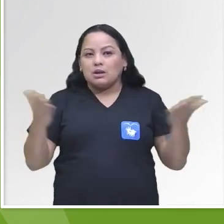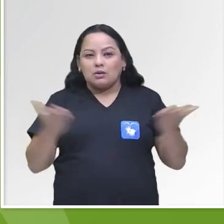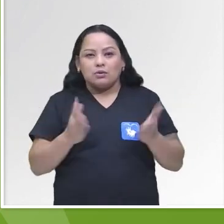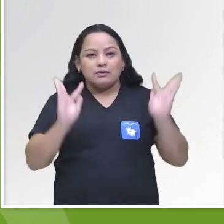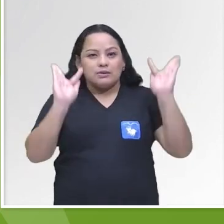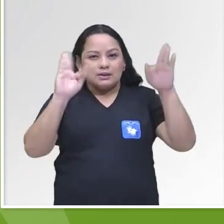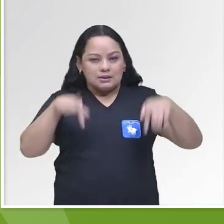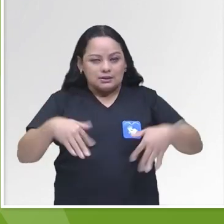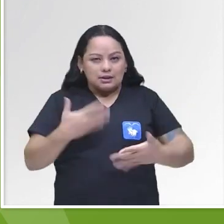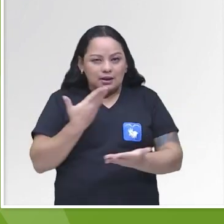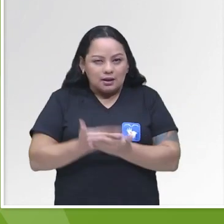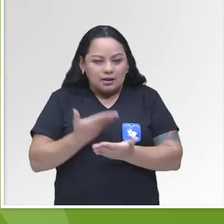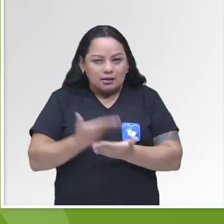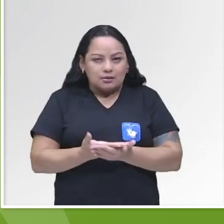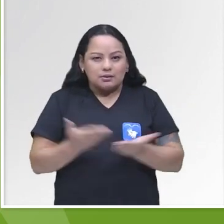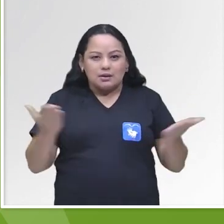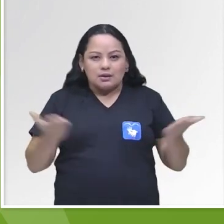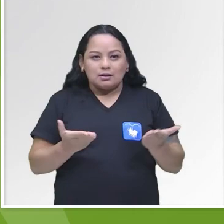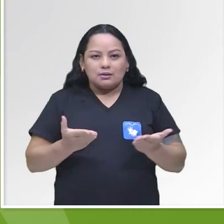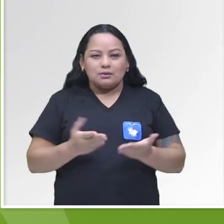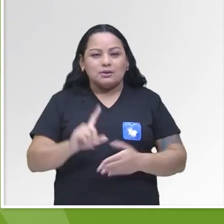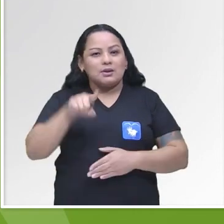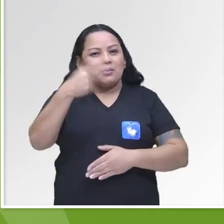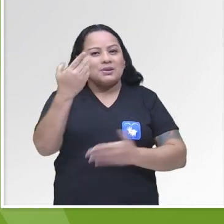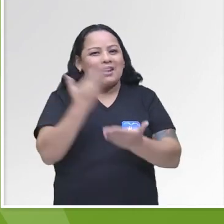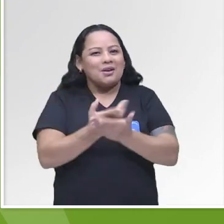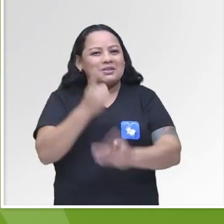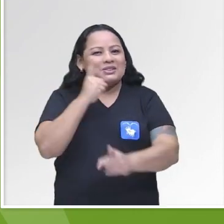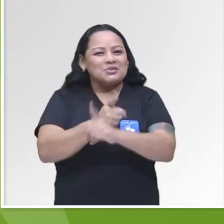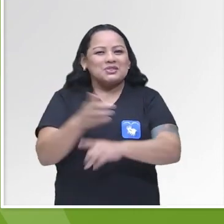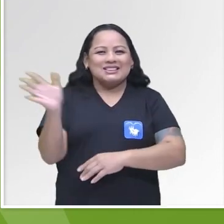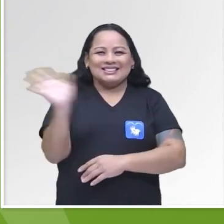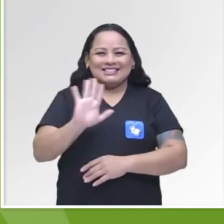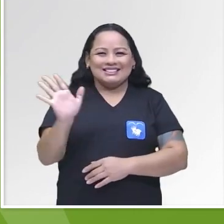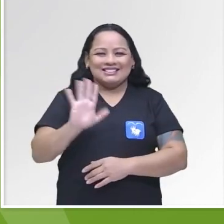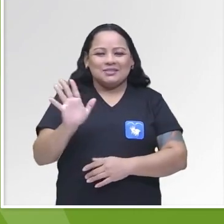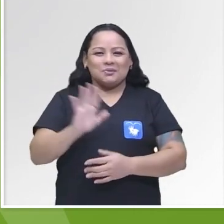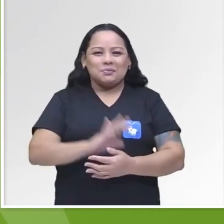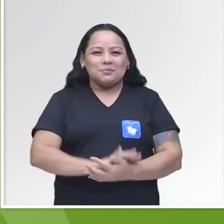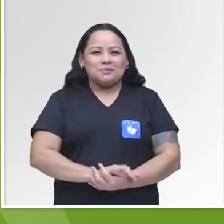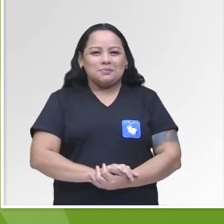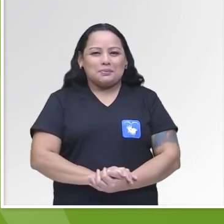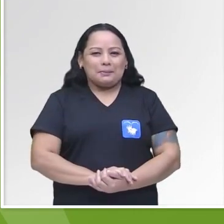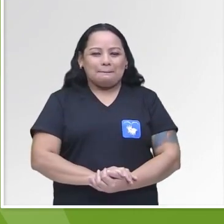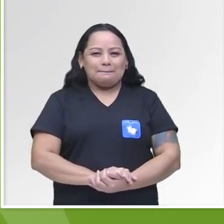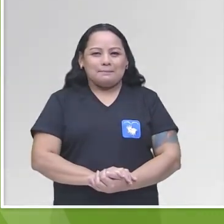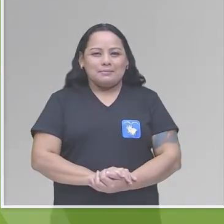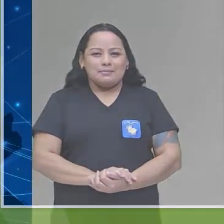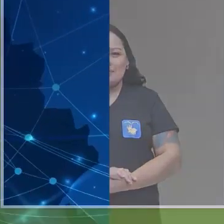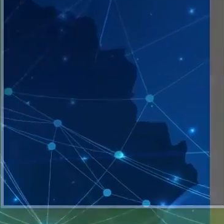finalizar nossa aula de hoje e até a próxima aula. Tchau!